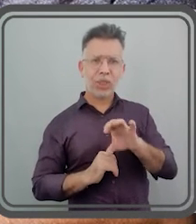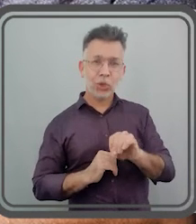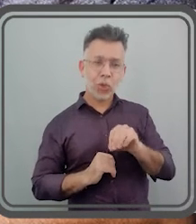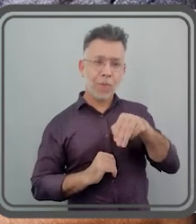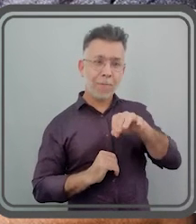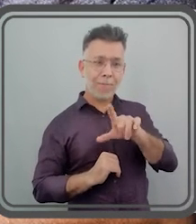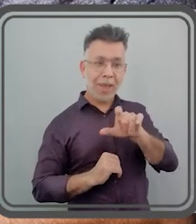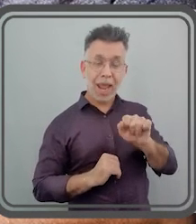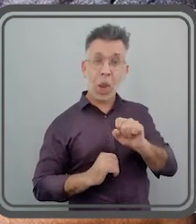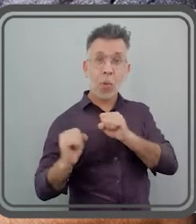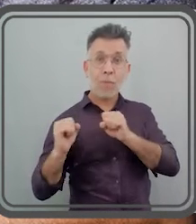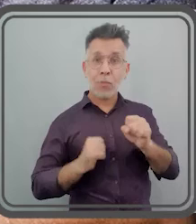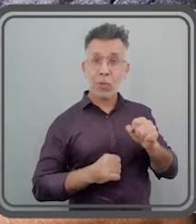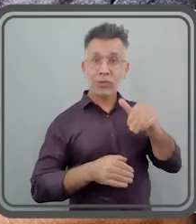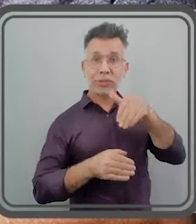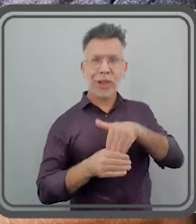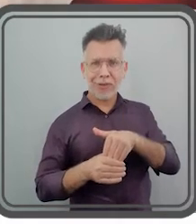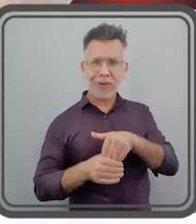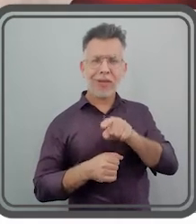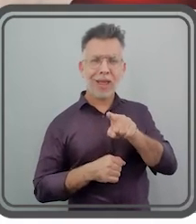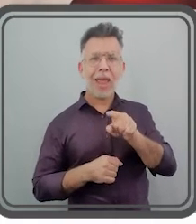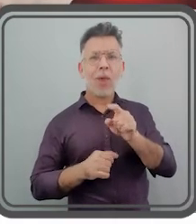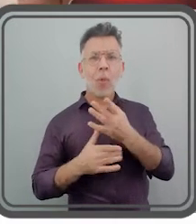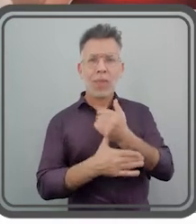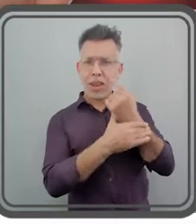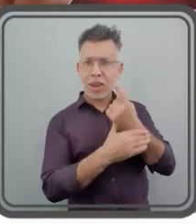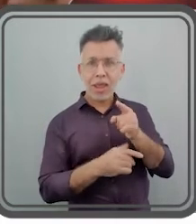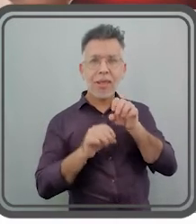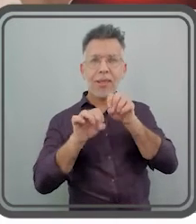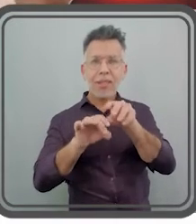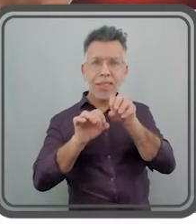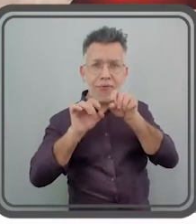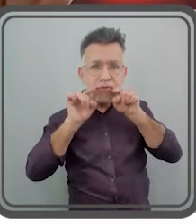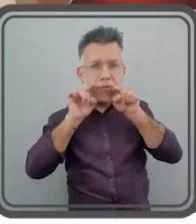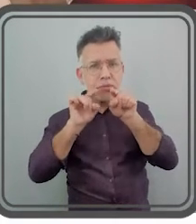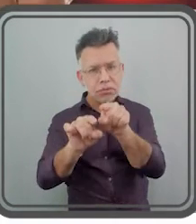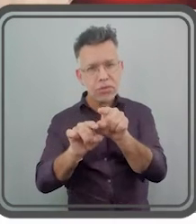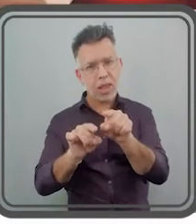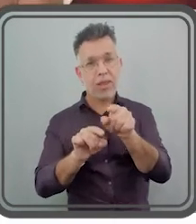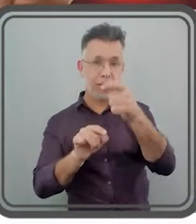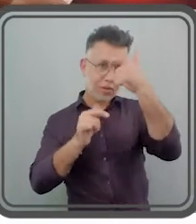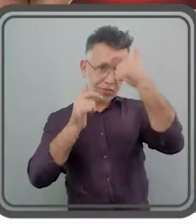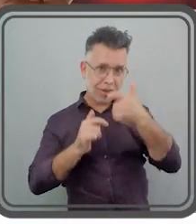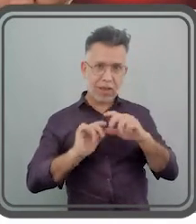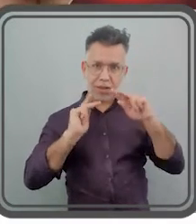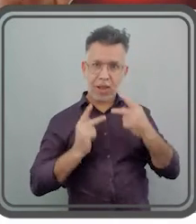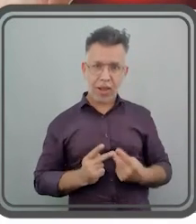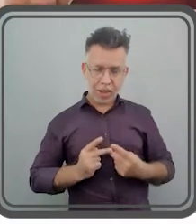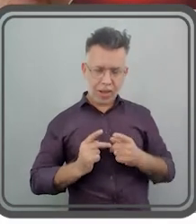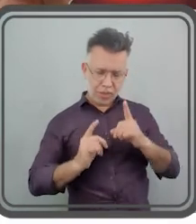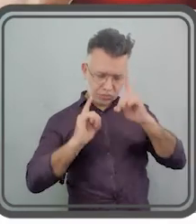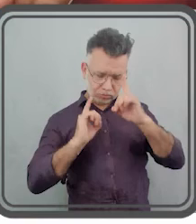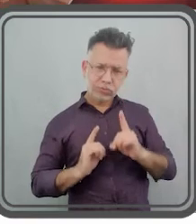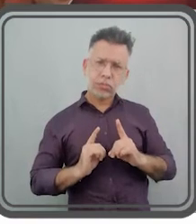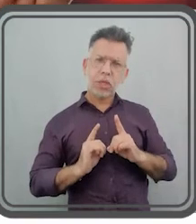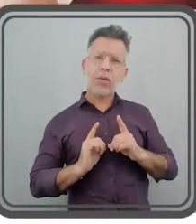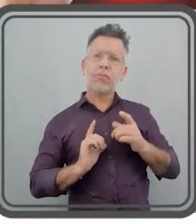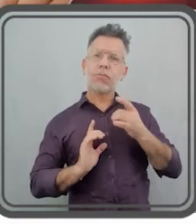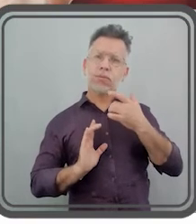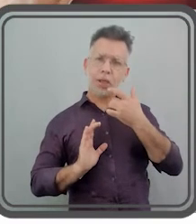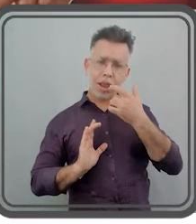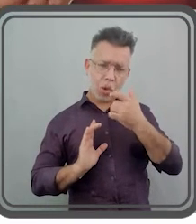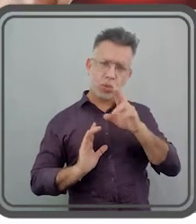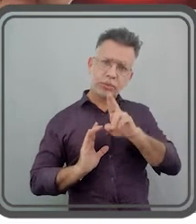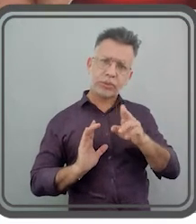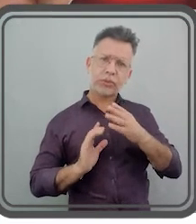Poder do voto EA gente faz de conta que eu usei era mais poder para o seu voto e ensinar você cidadão a exercer o seu direito de cidadão através